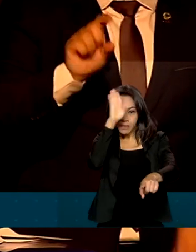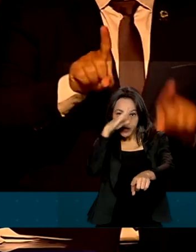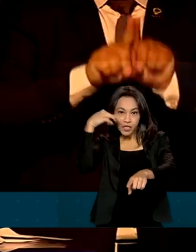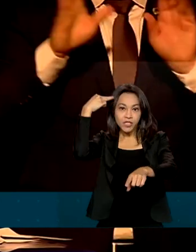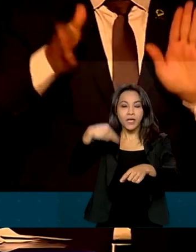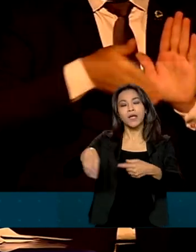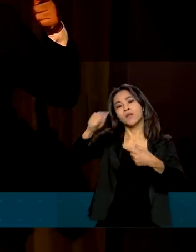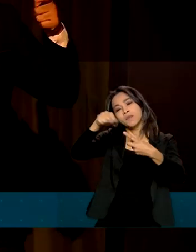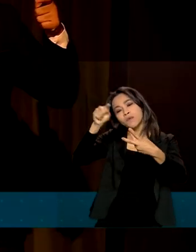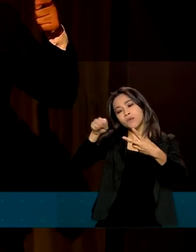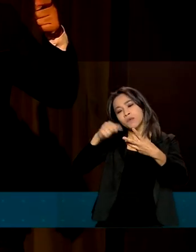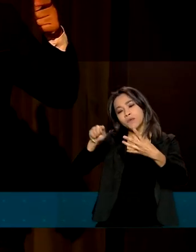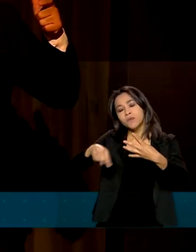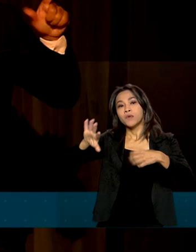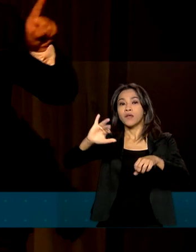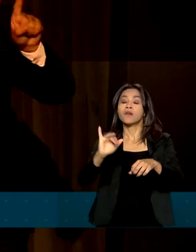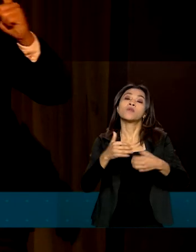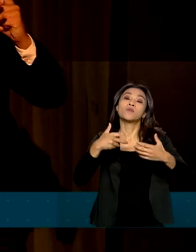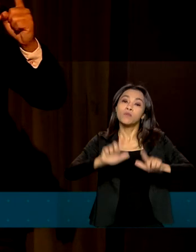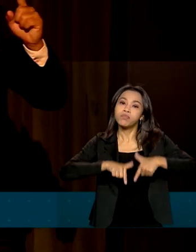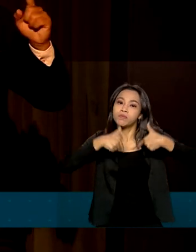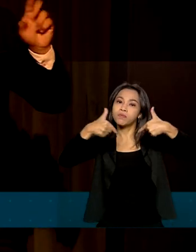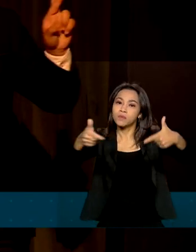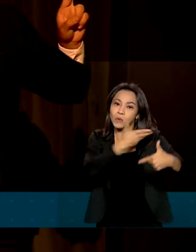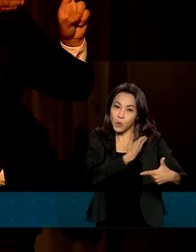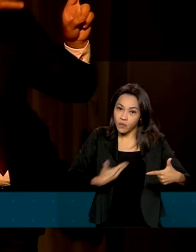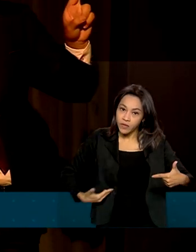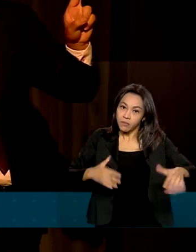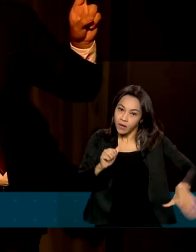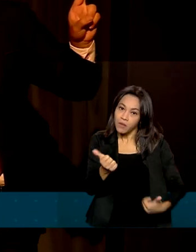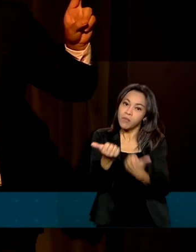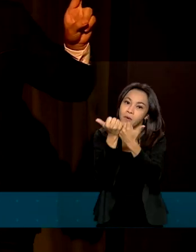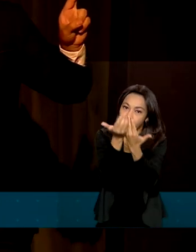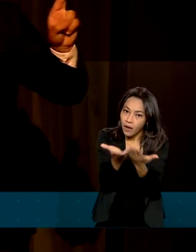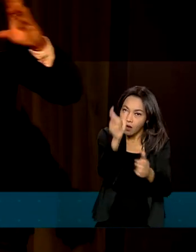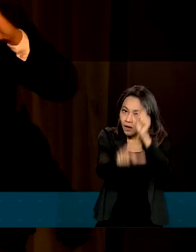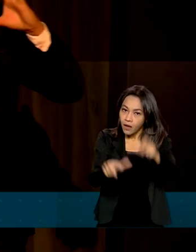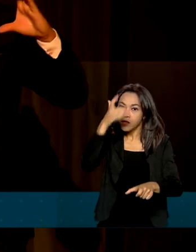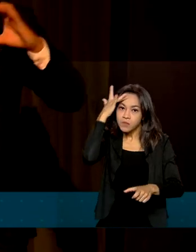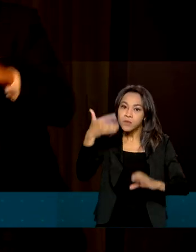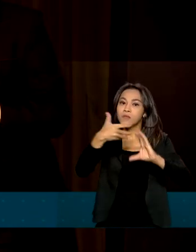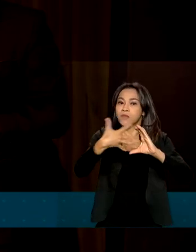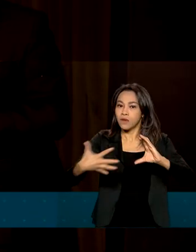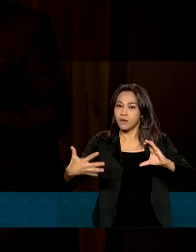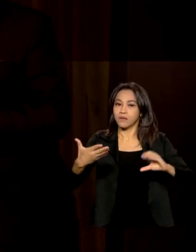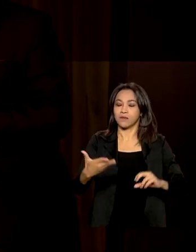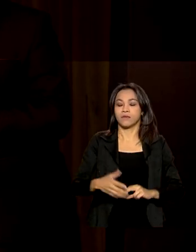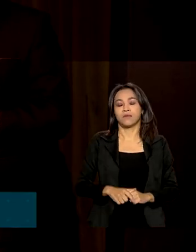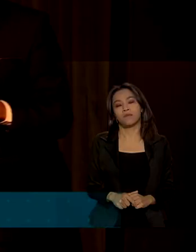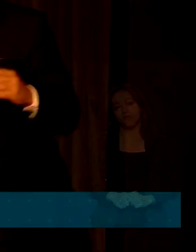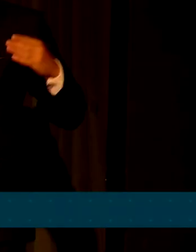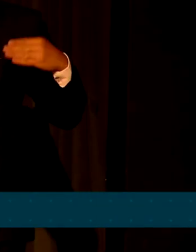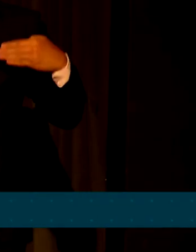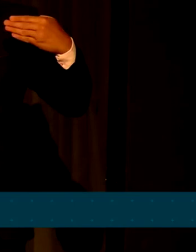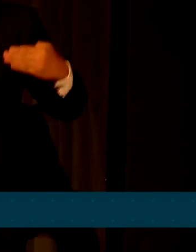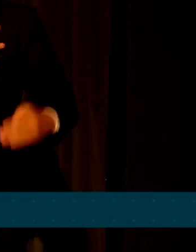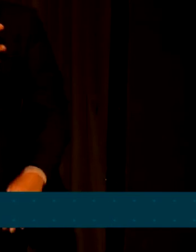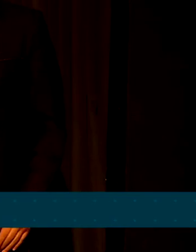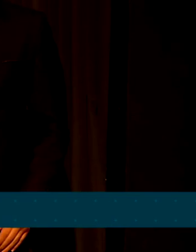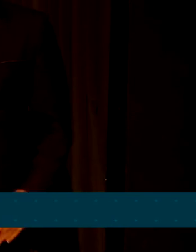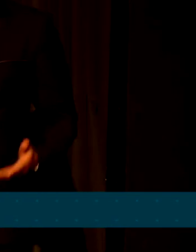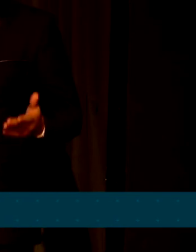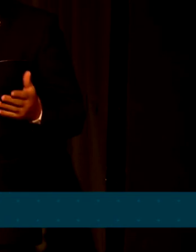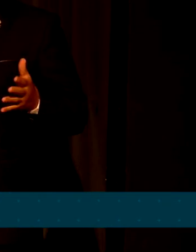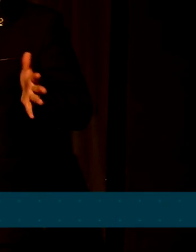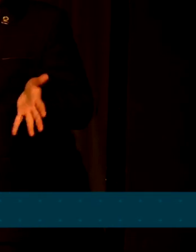das ações do poder público e da sociedade para a promoção do bem-estar dos raros. O Ministério da Saúde tem incentivado a criação